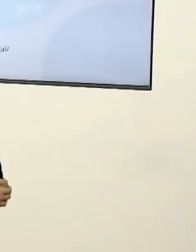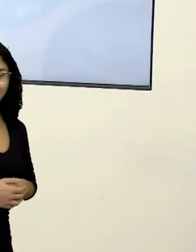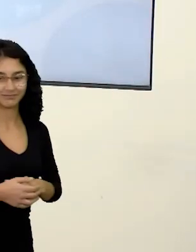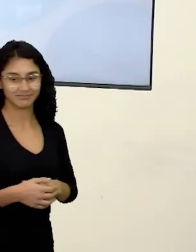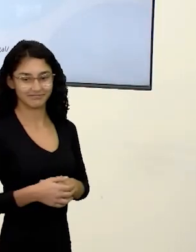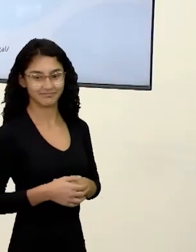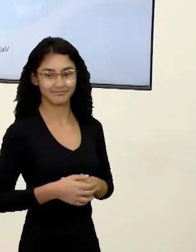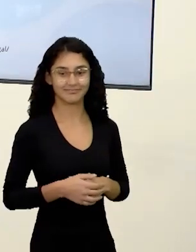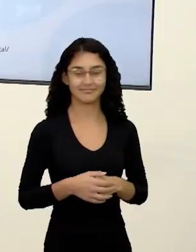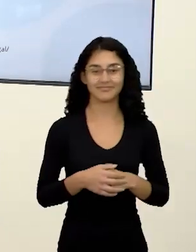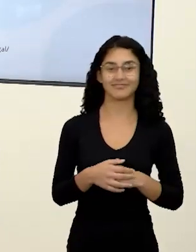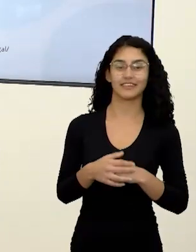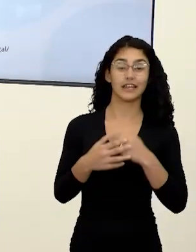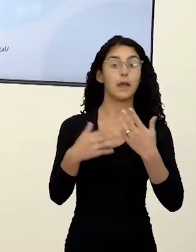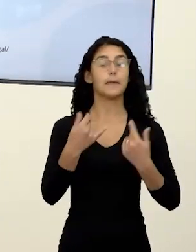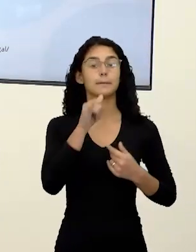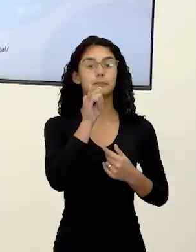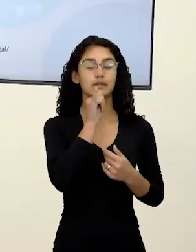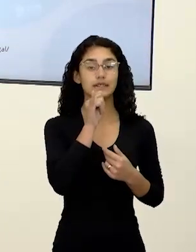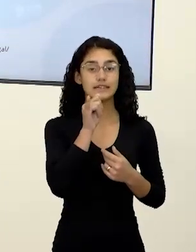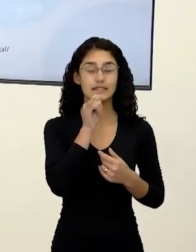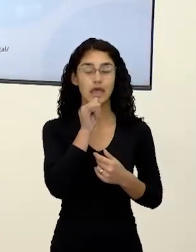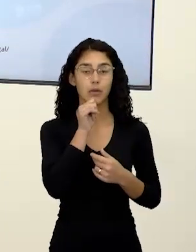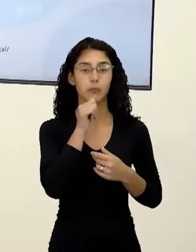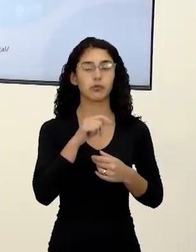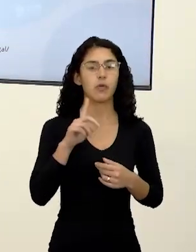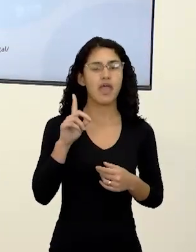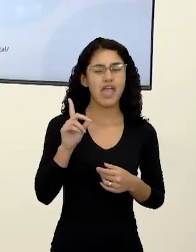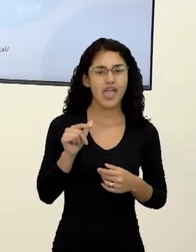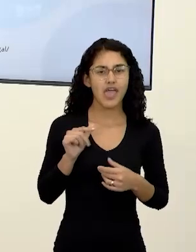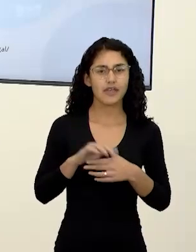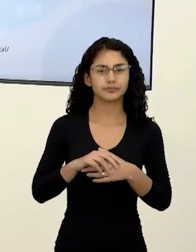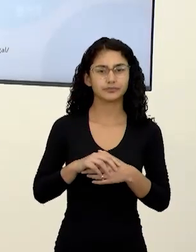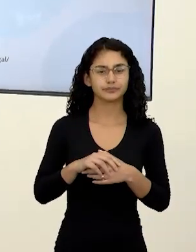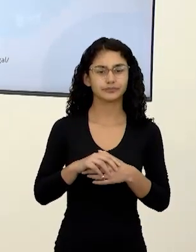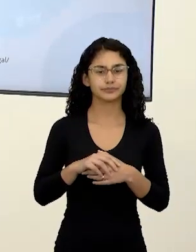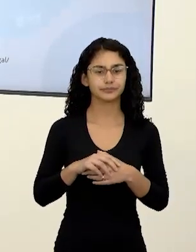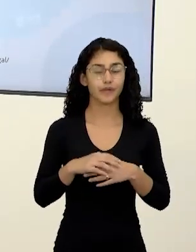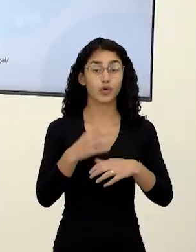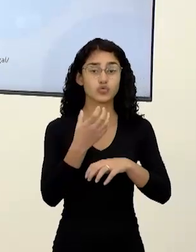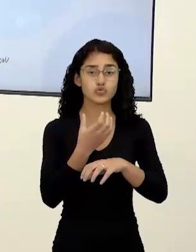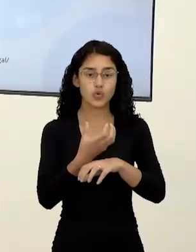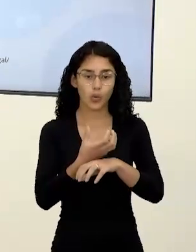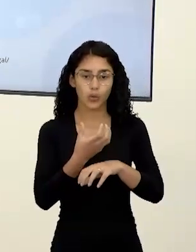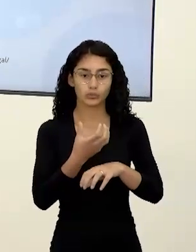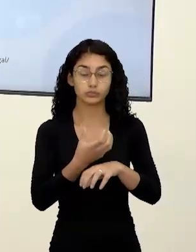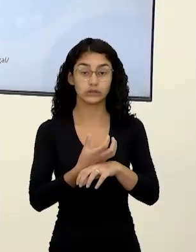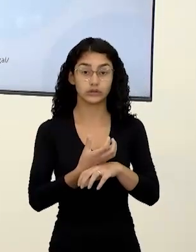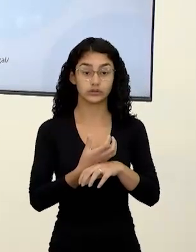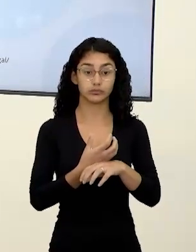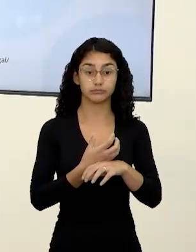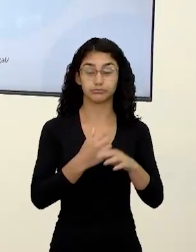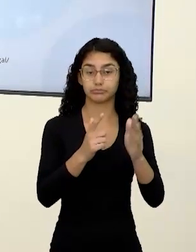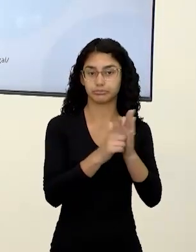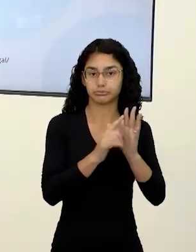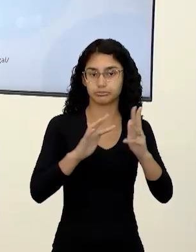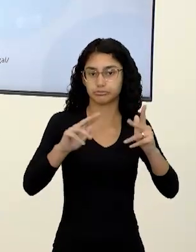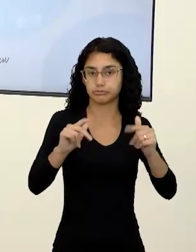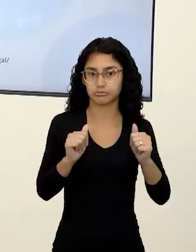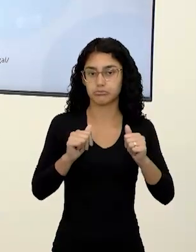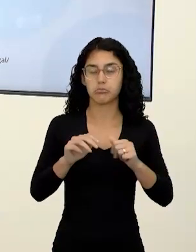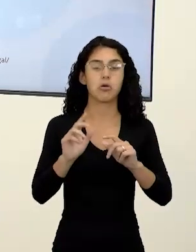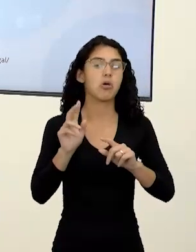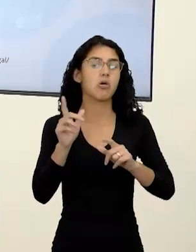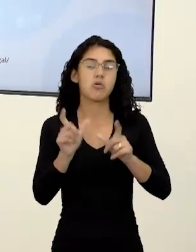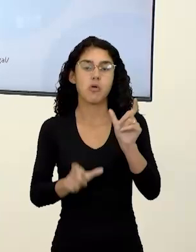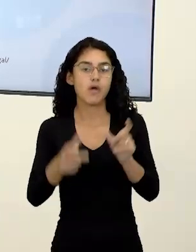Linux. O Linux, por exemplo, ele é um software de licença aberta. Qualquer pessoa